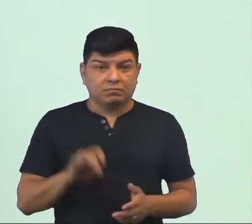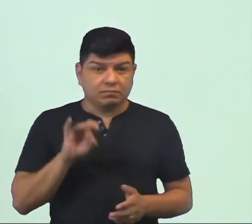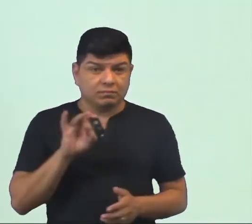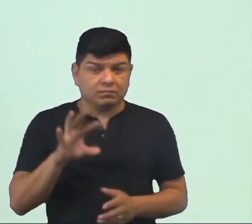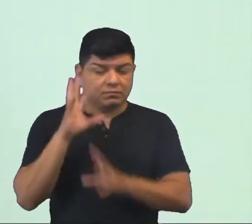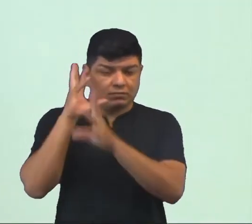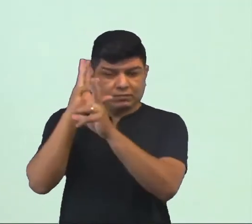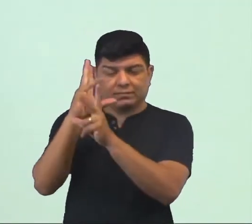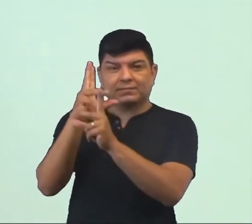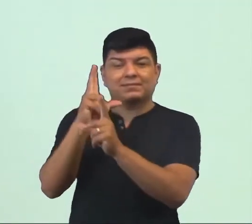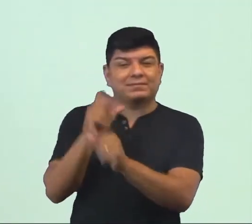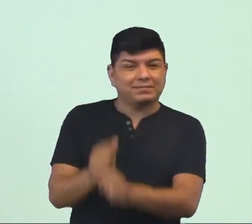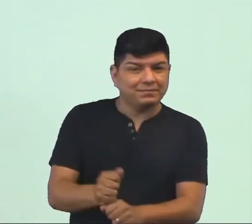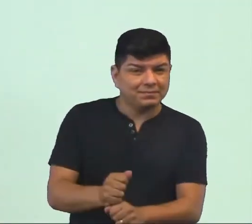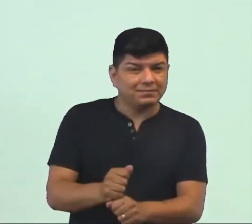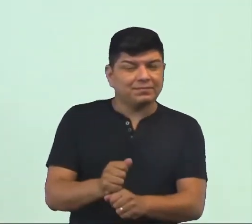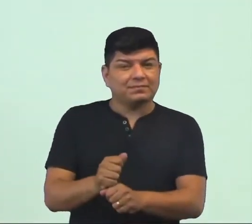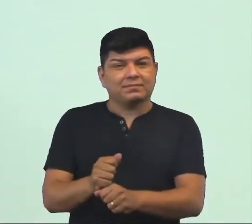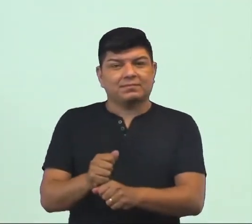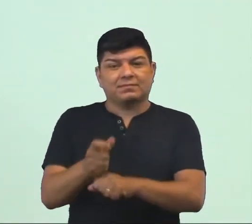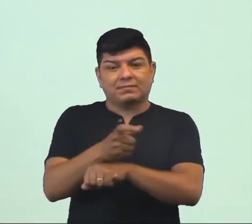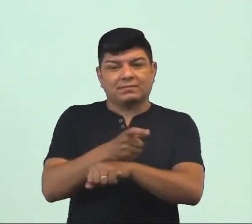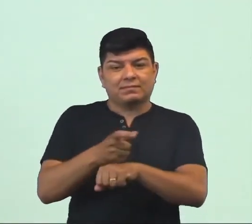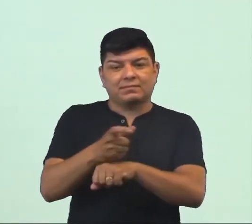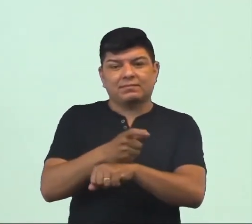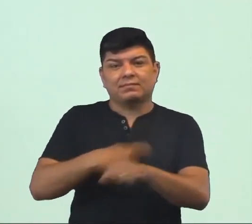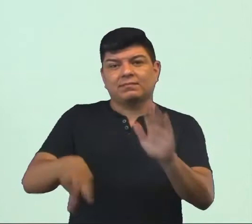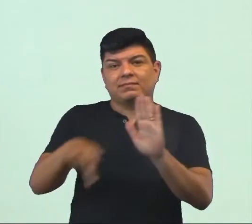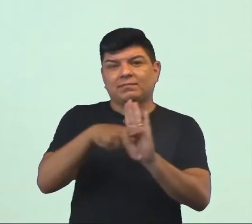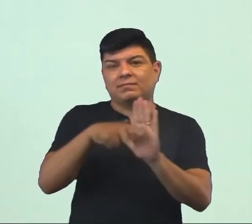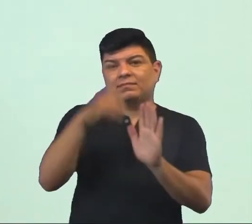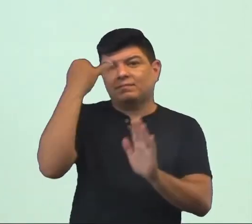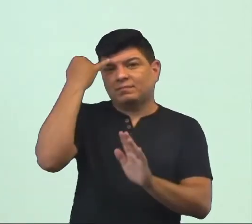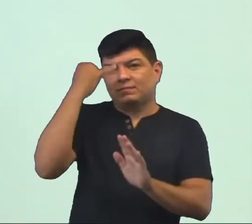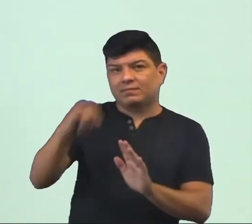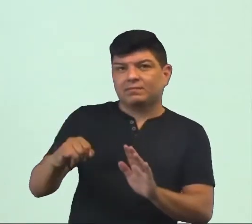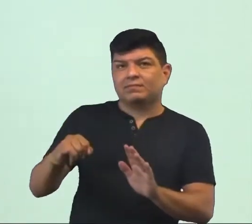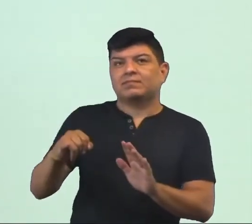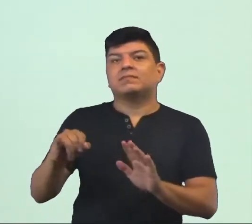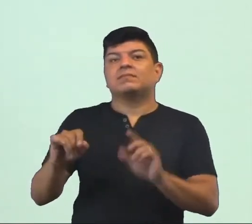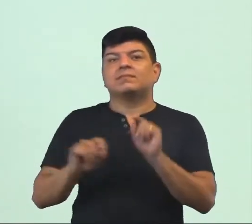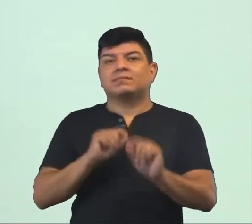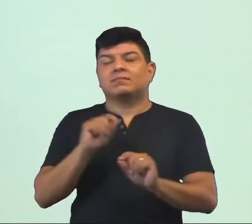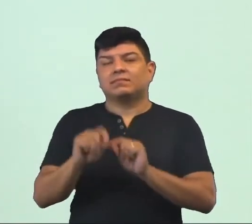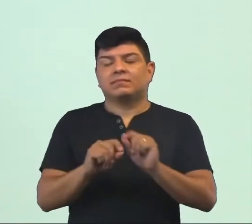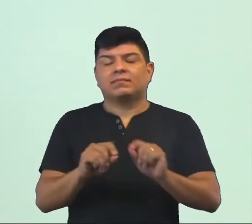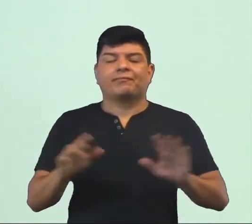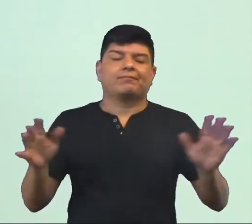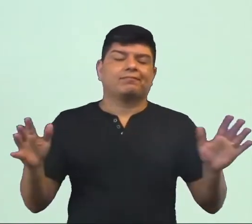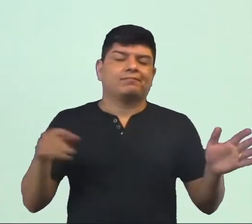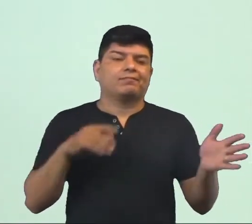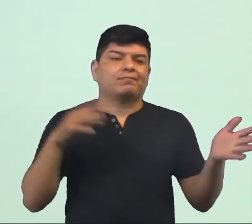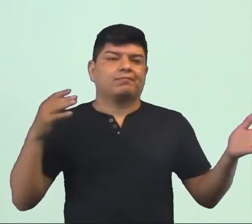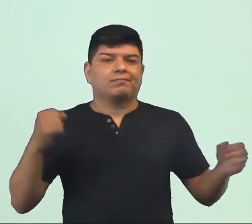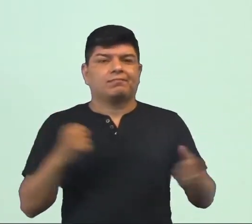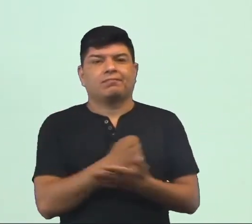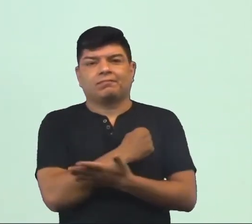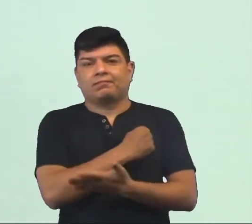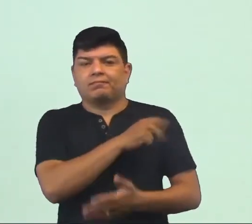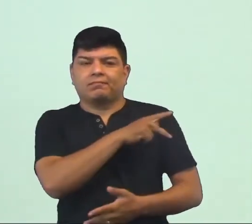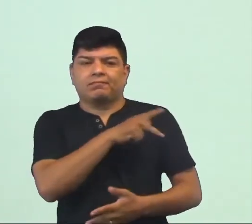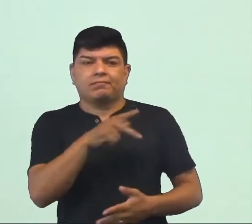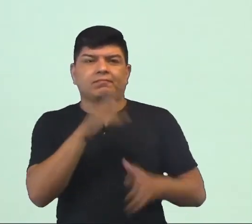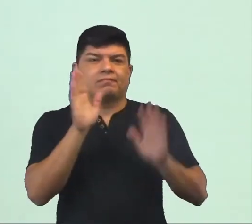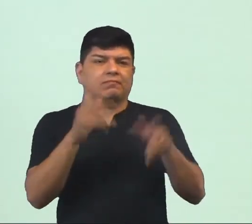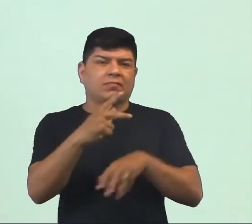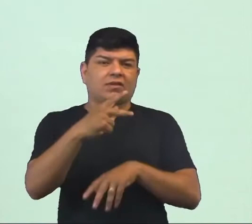para recapitular aqui, adjetivo possessivo, ele dá a ideia de pertencimento. Ah, professor, mas eu também já ouvi